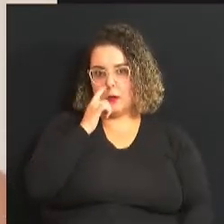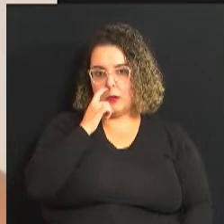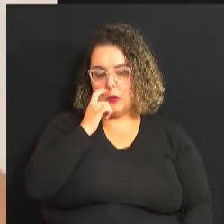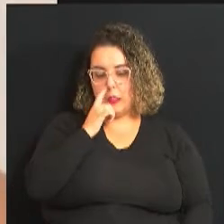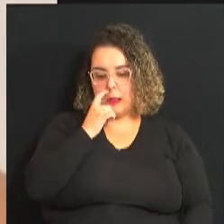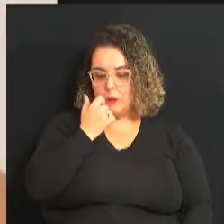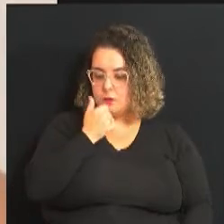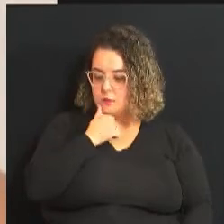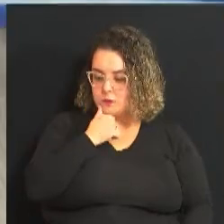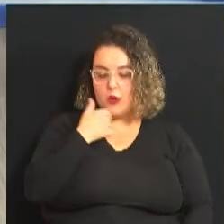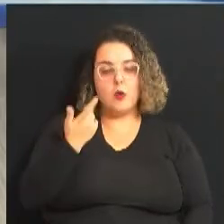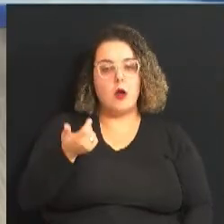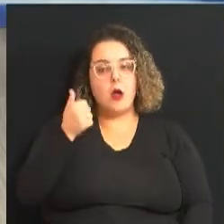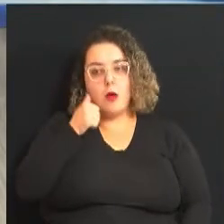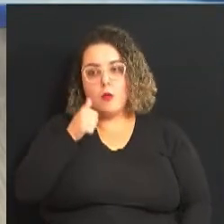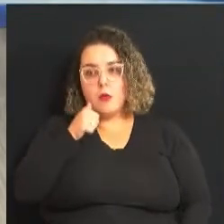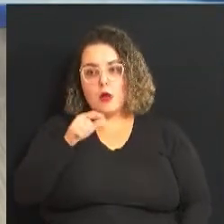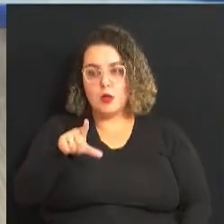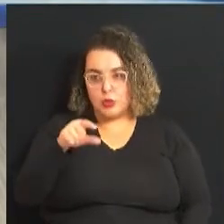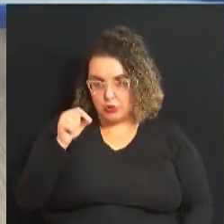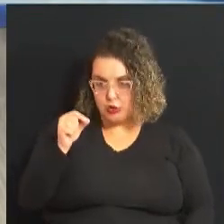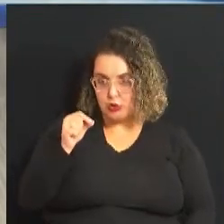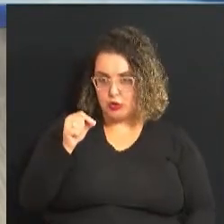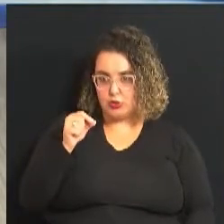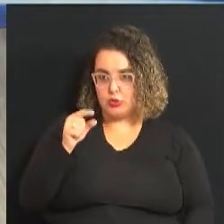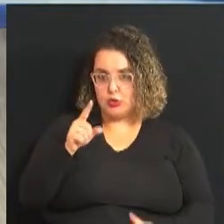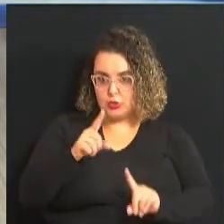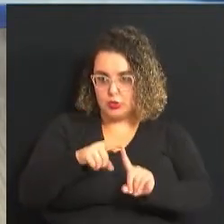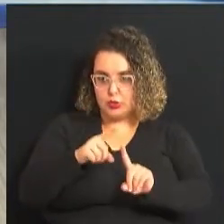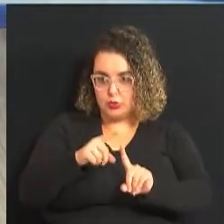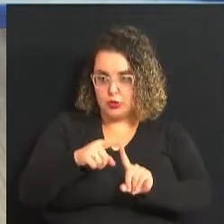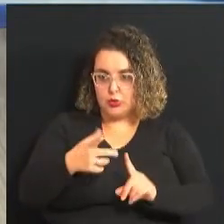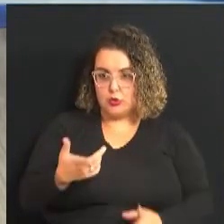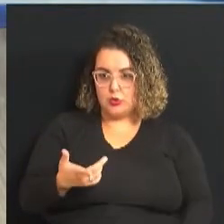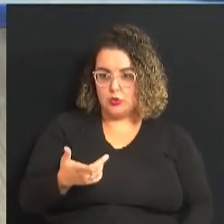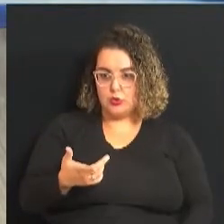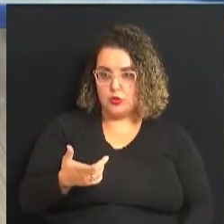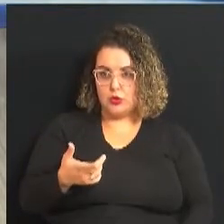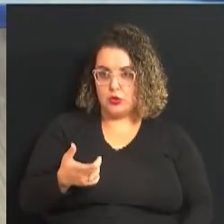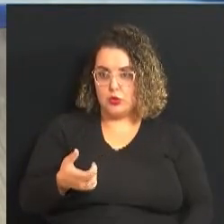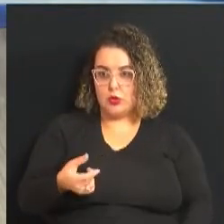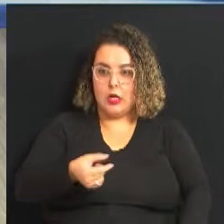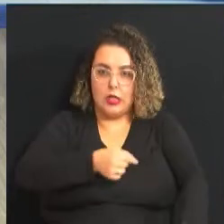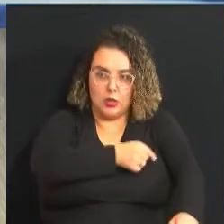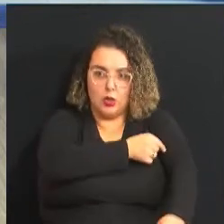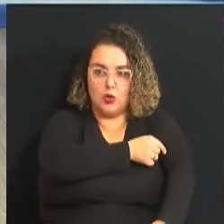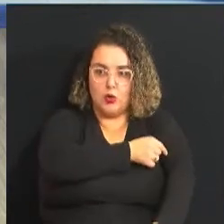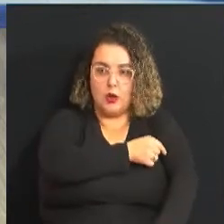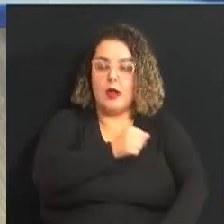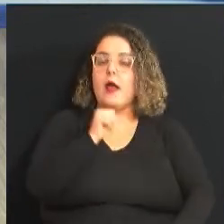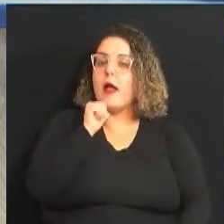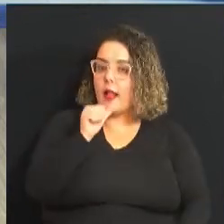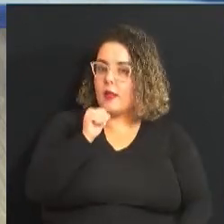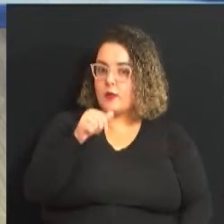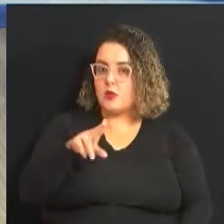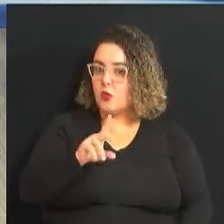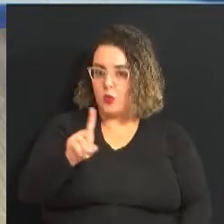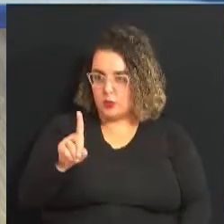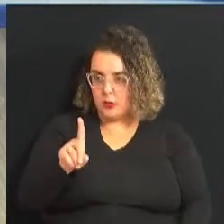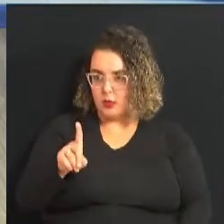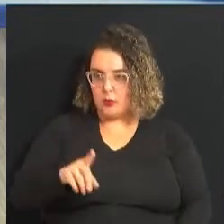mulher que escolhe esse tipo, né, de método, o implante, ela chega a menstruar ou não?